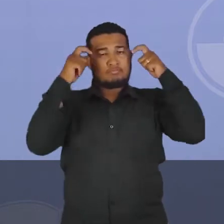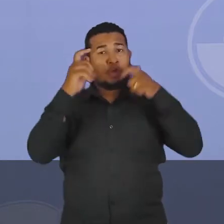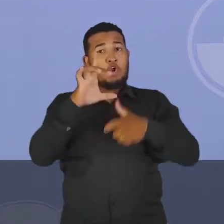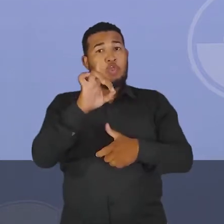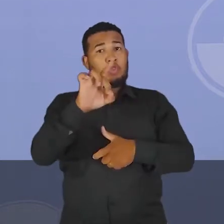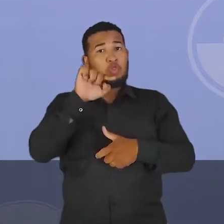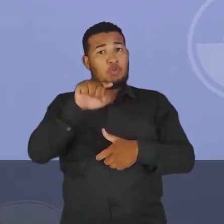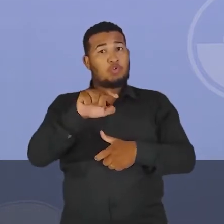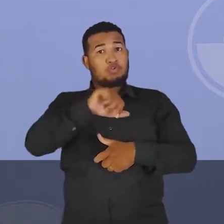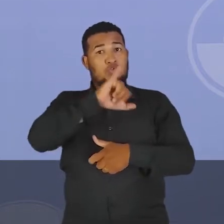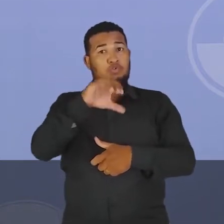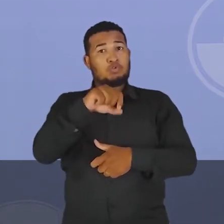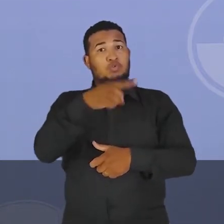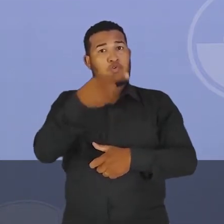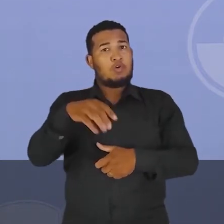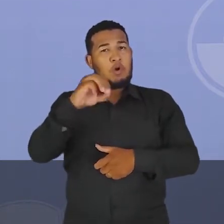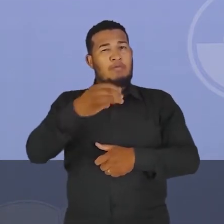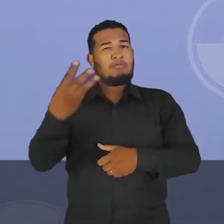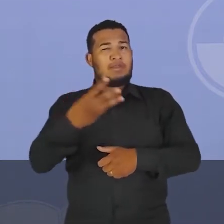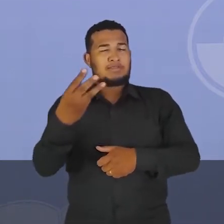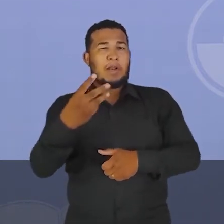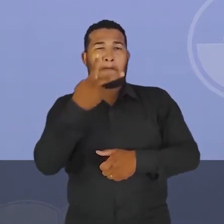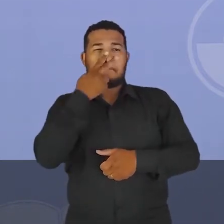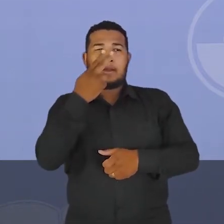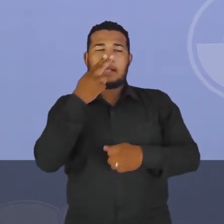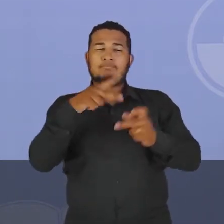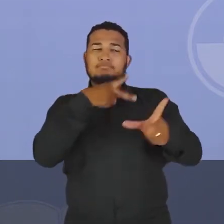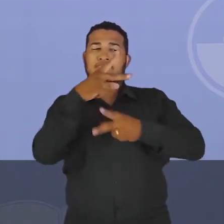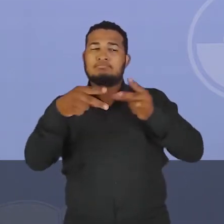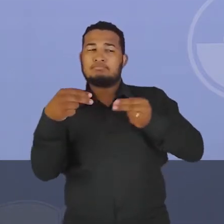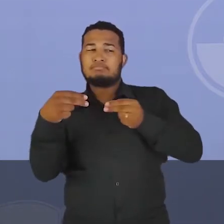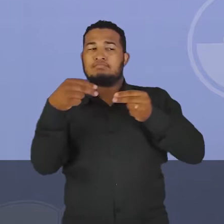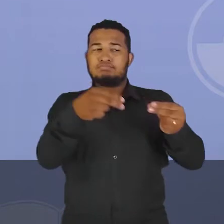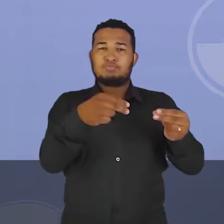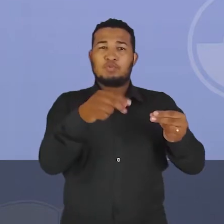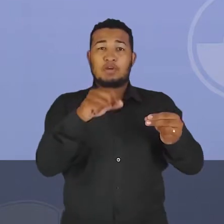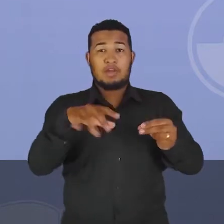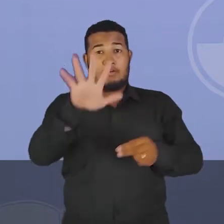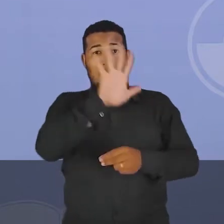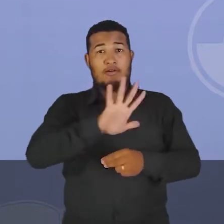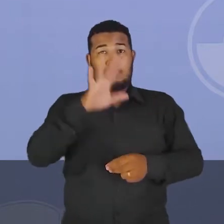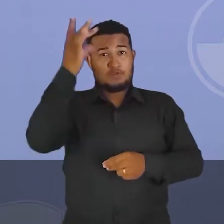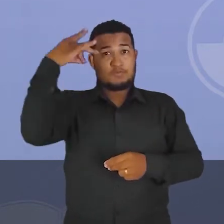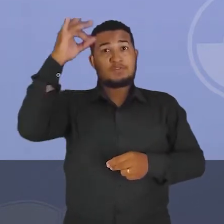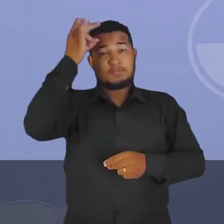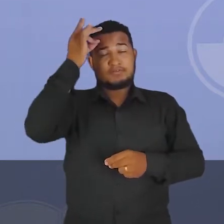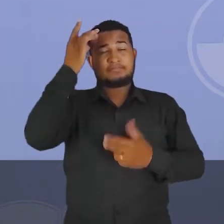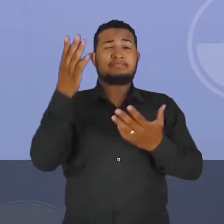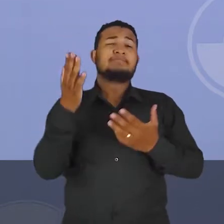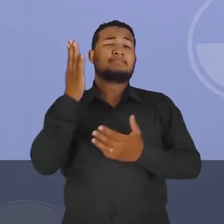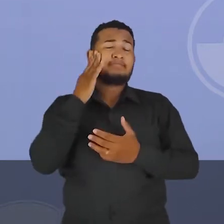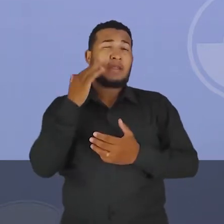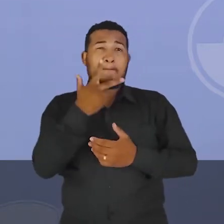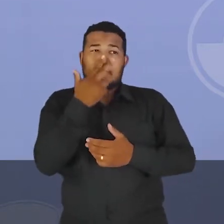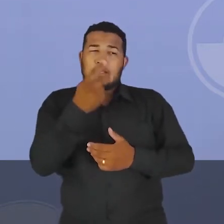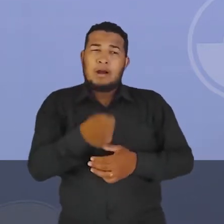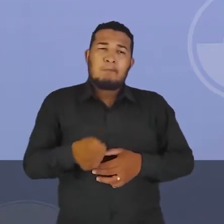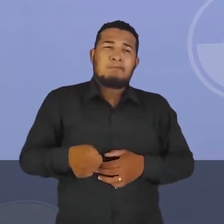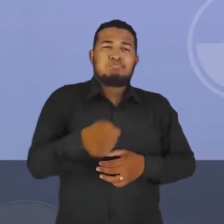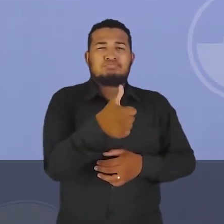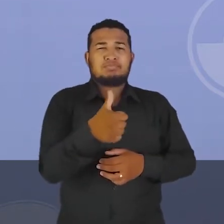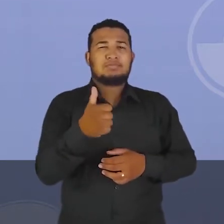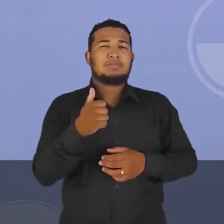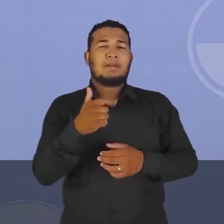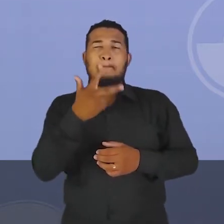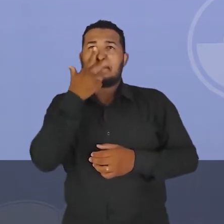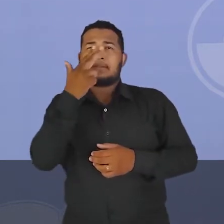III, ele tinha dado, de certa forma, a capitania para ele. Obviamente que não é uma doação assim como a gente sabe